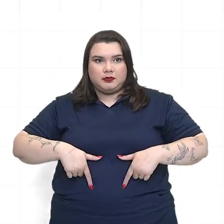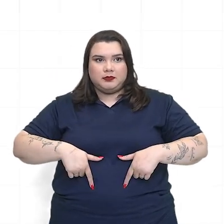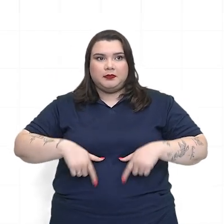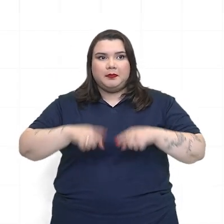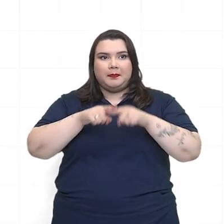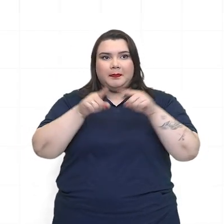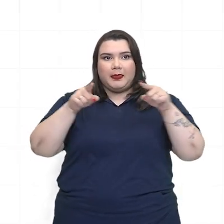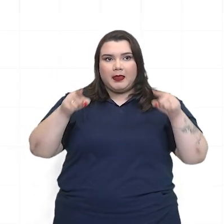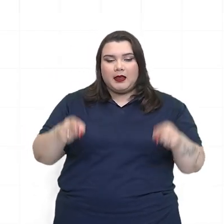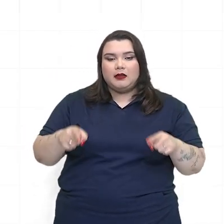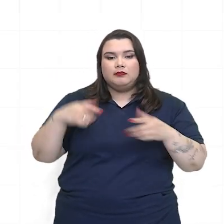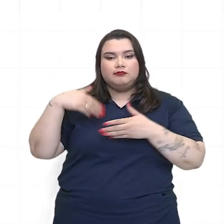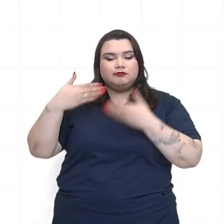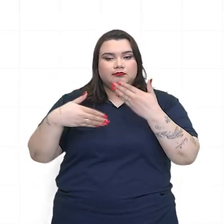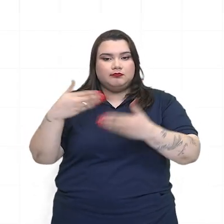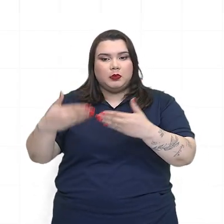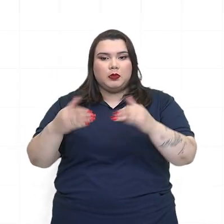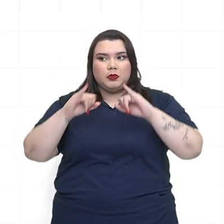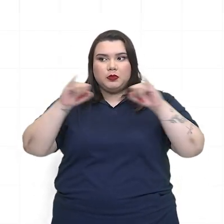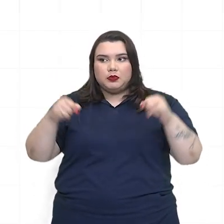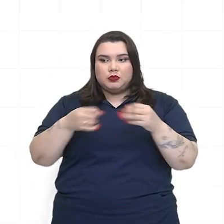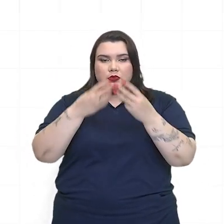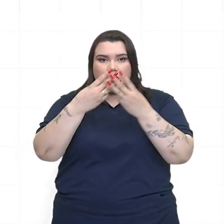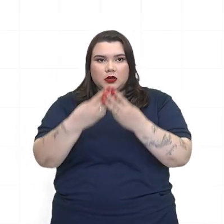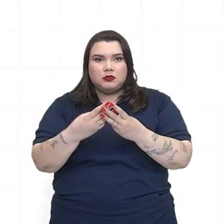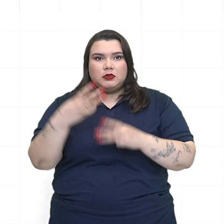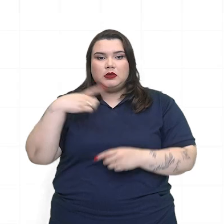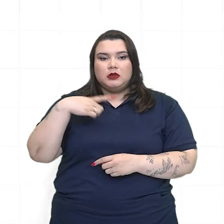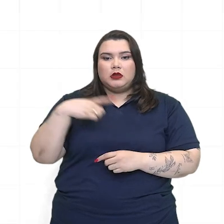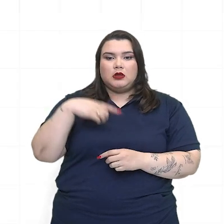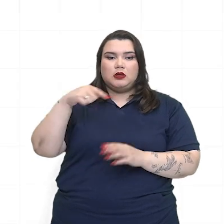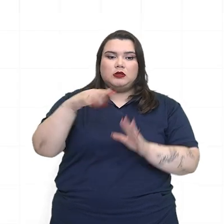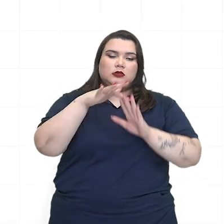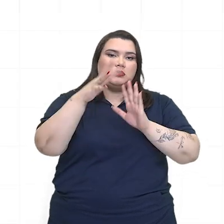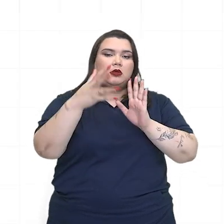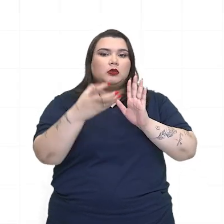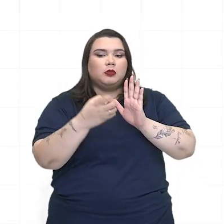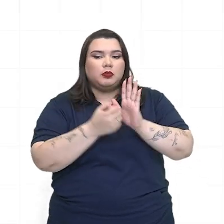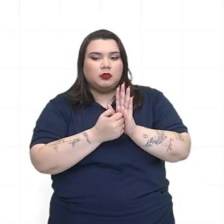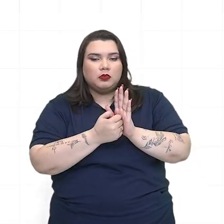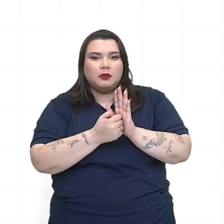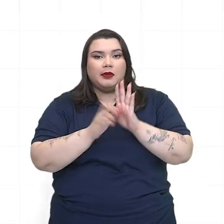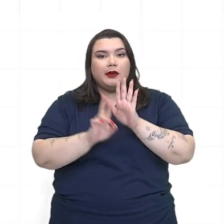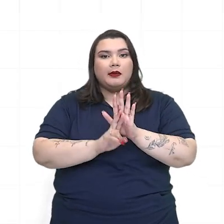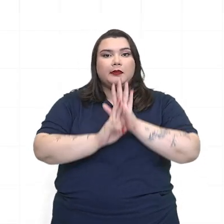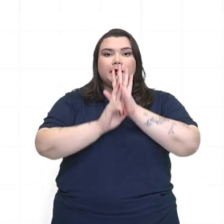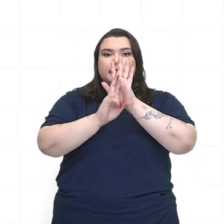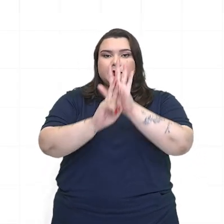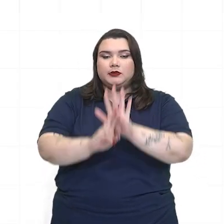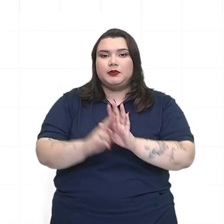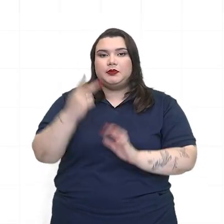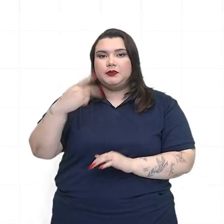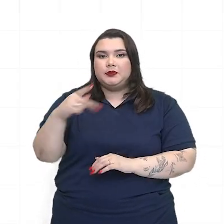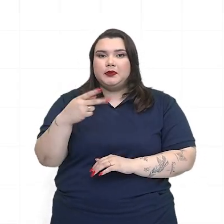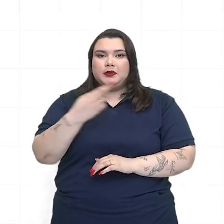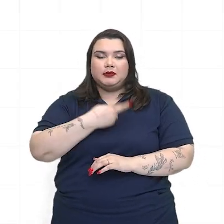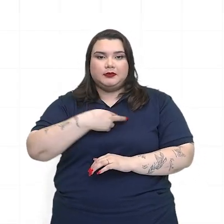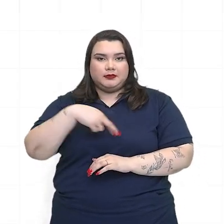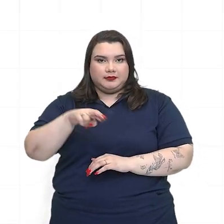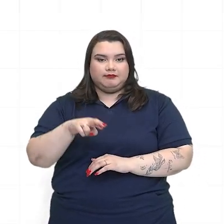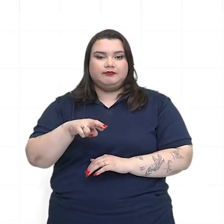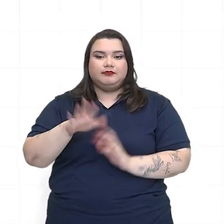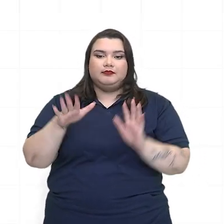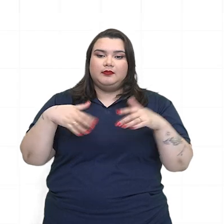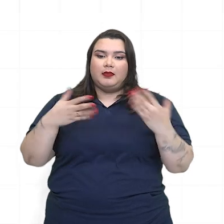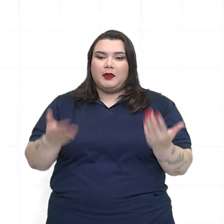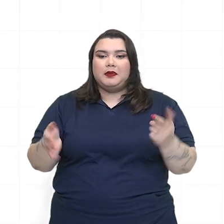tarde, o judaísmo, ele pega este símbolo, este selo, para representar a sua religião. Então,